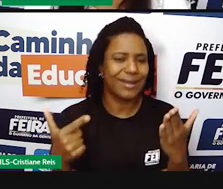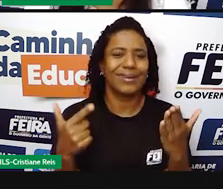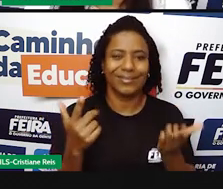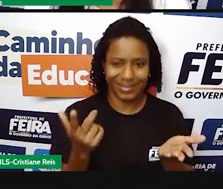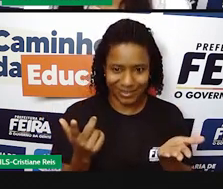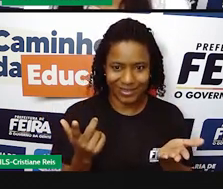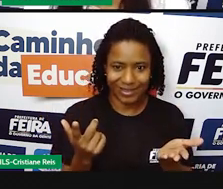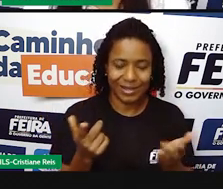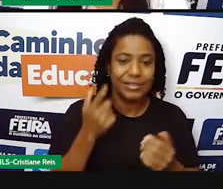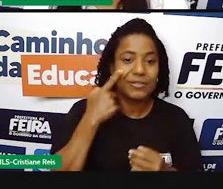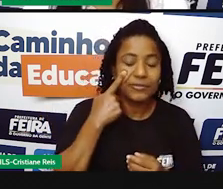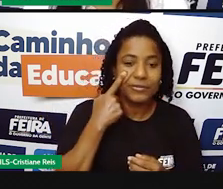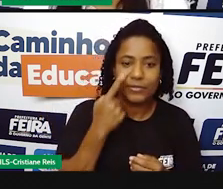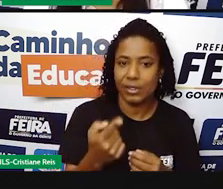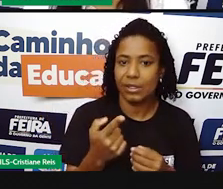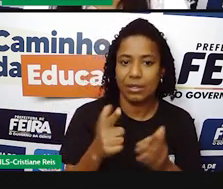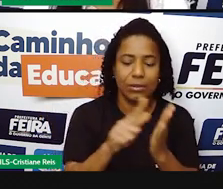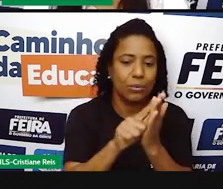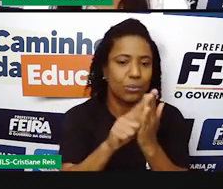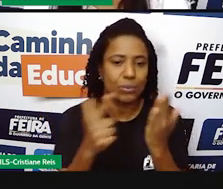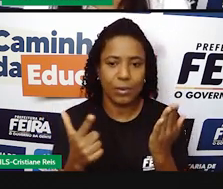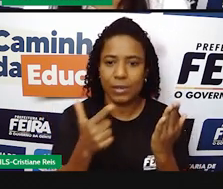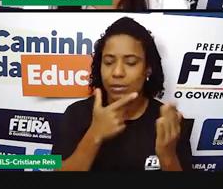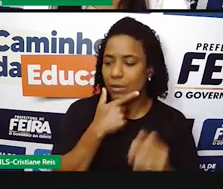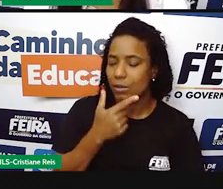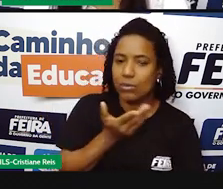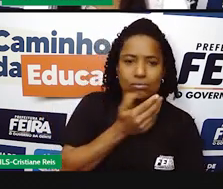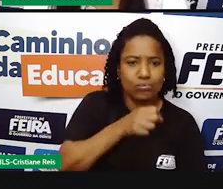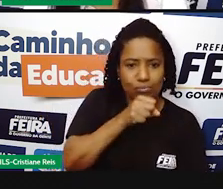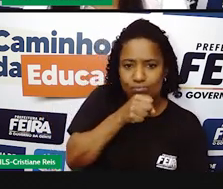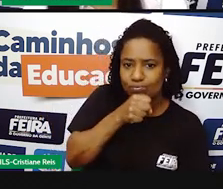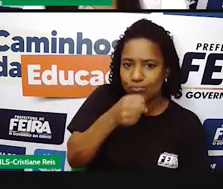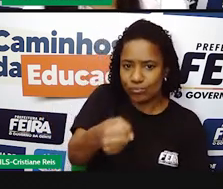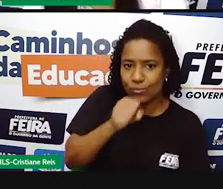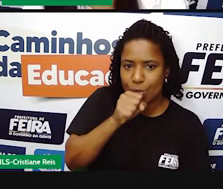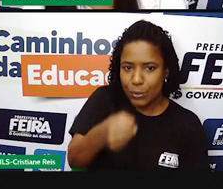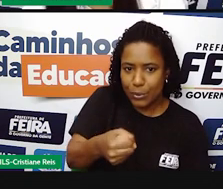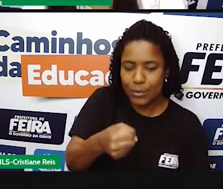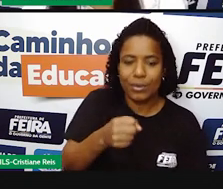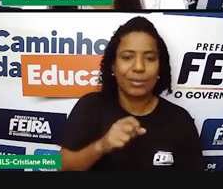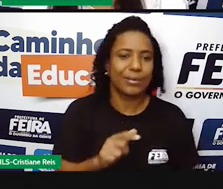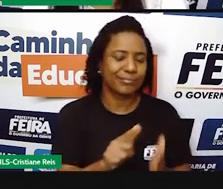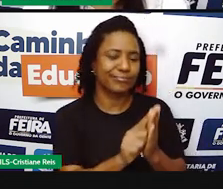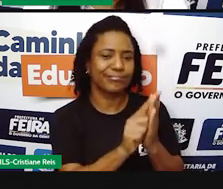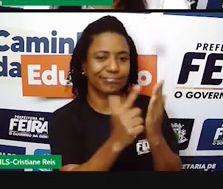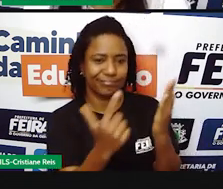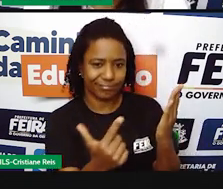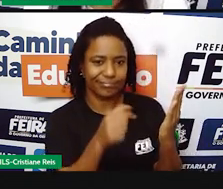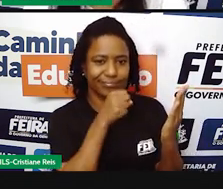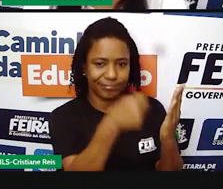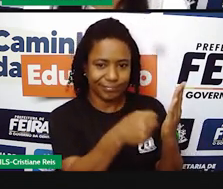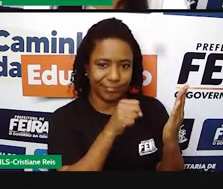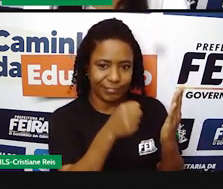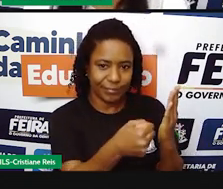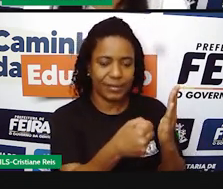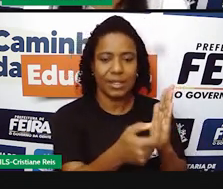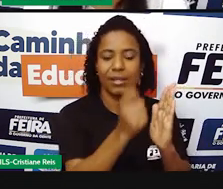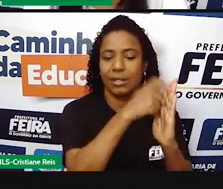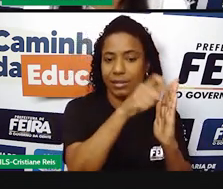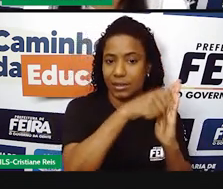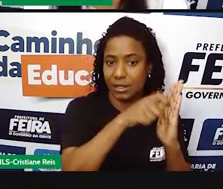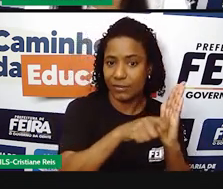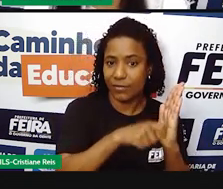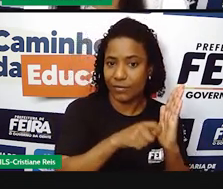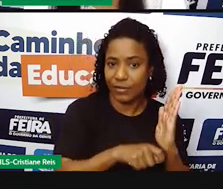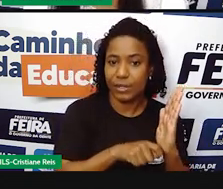falado, mas mesmo que o repórter está falando, que o jornalista está falando, ele escreveu, ou alguém escreveu, né,